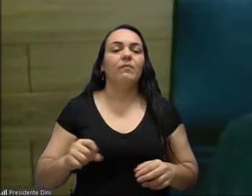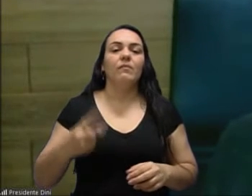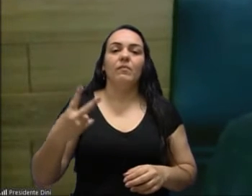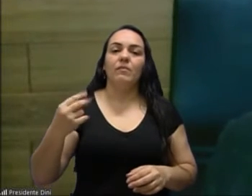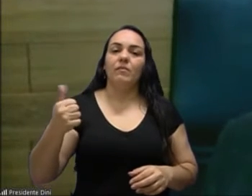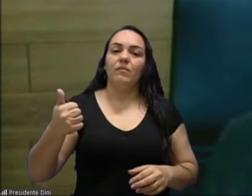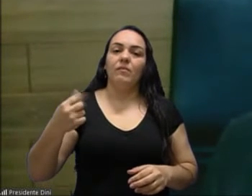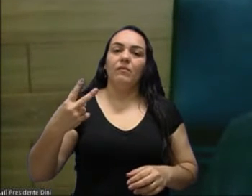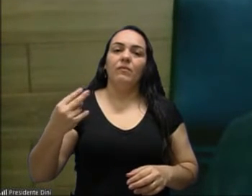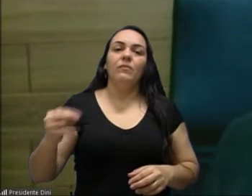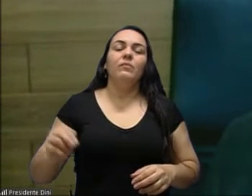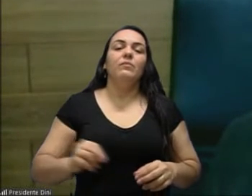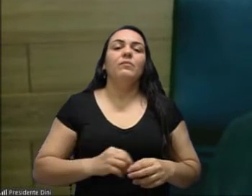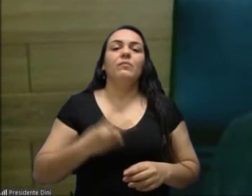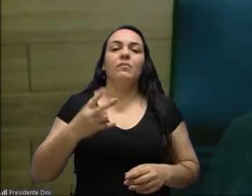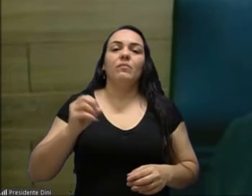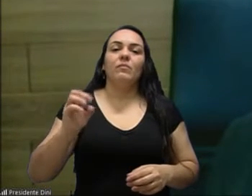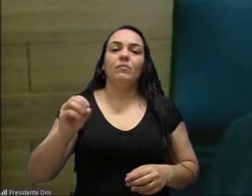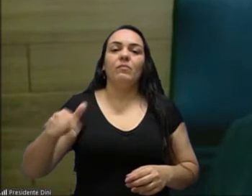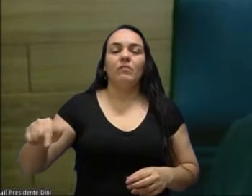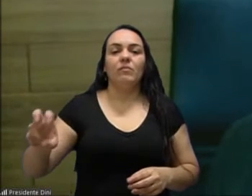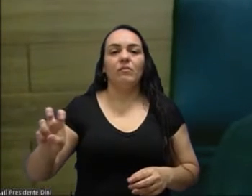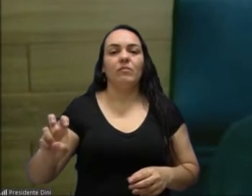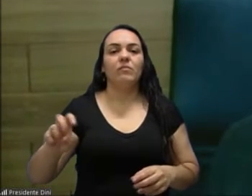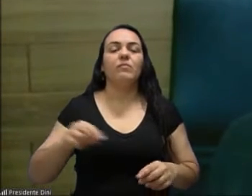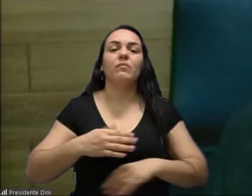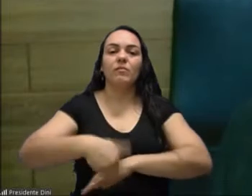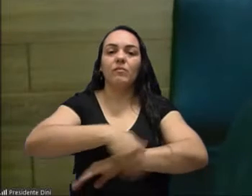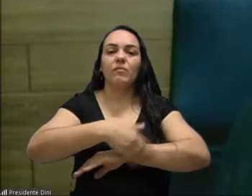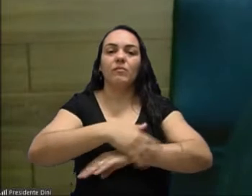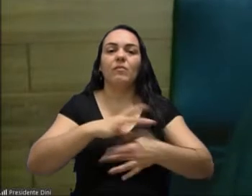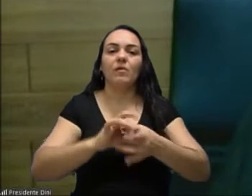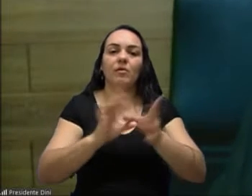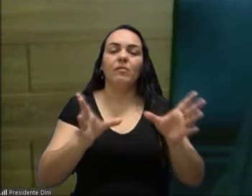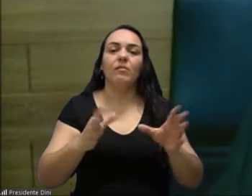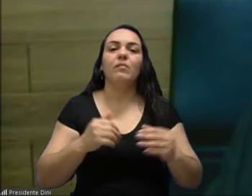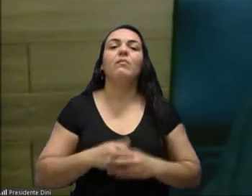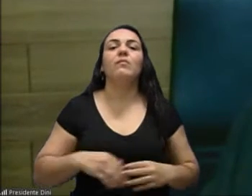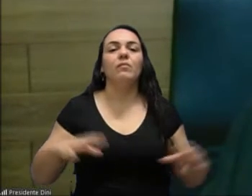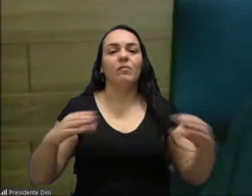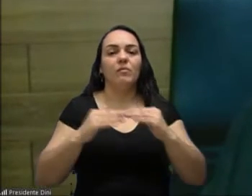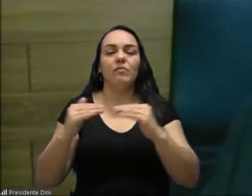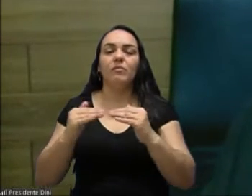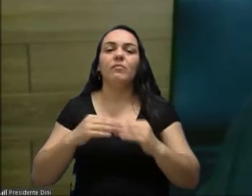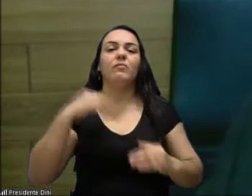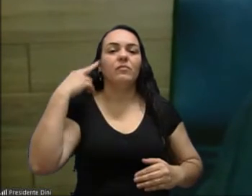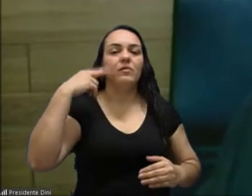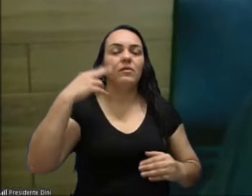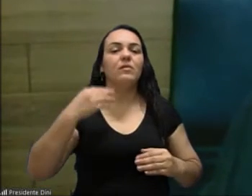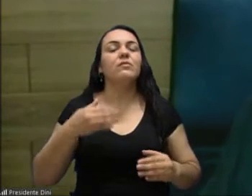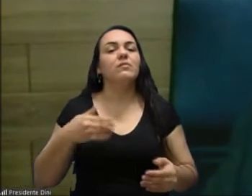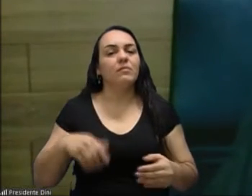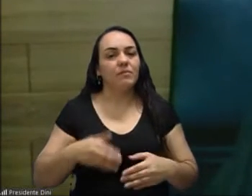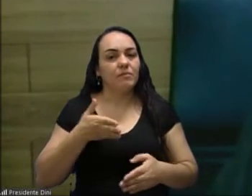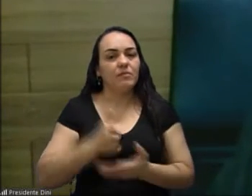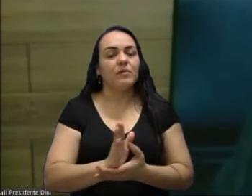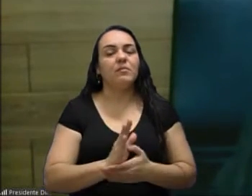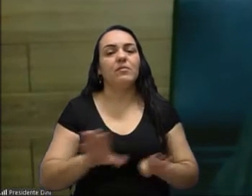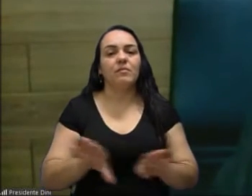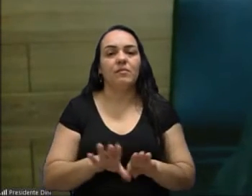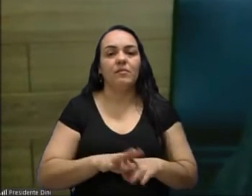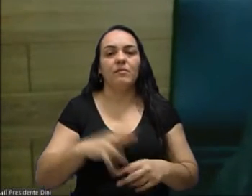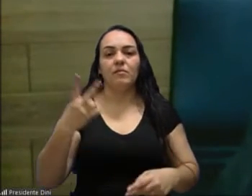que denomina sargento antônio carlos da rua de uma via pública os vereadores que concordam permanecem como estão está aprovado projetos em segunda